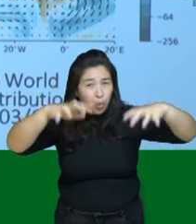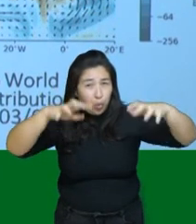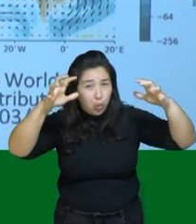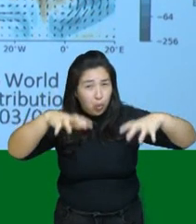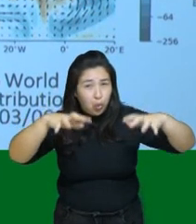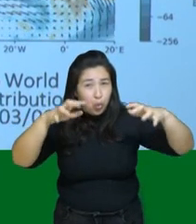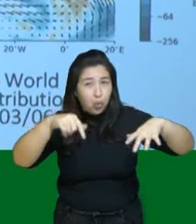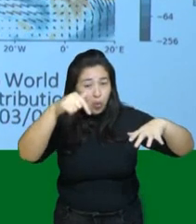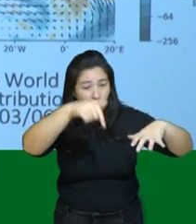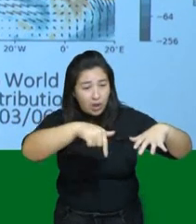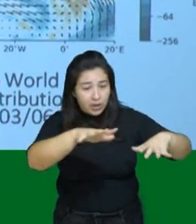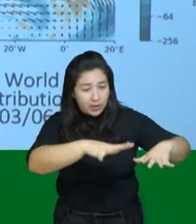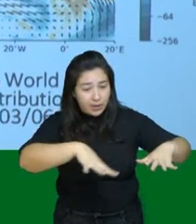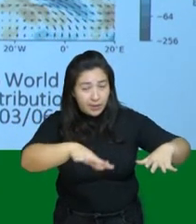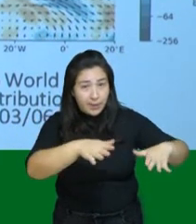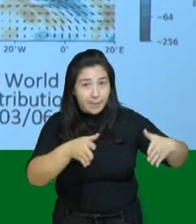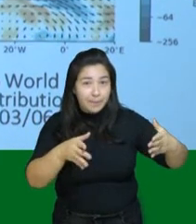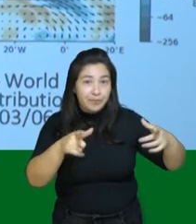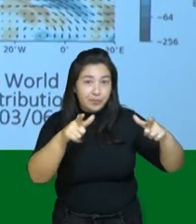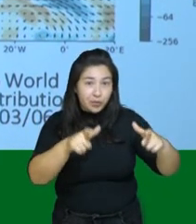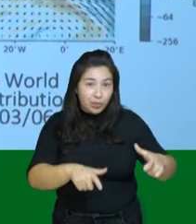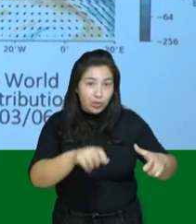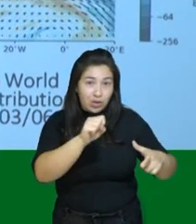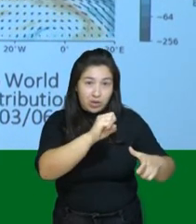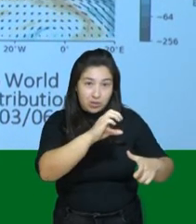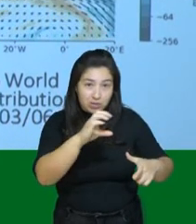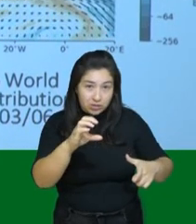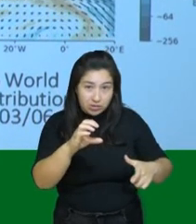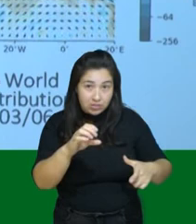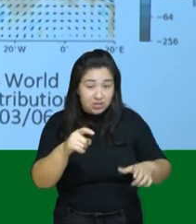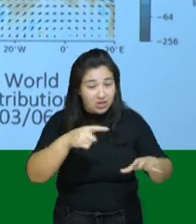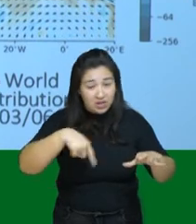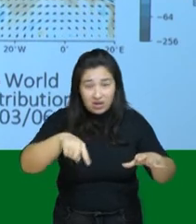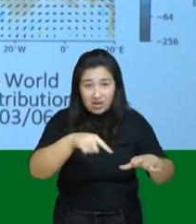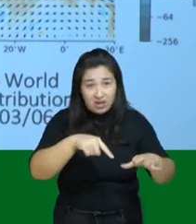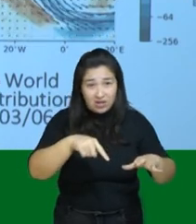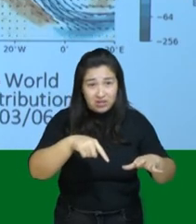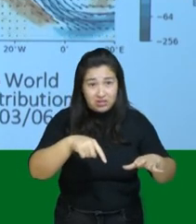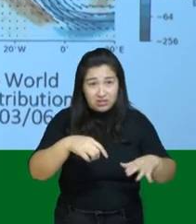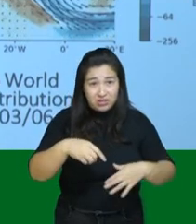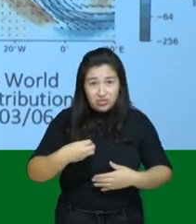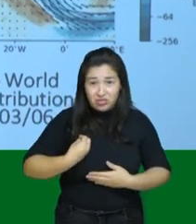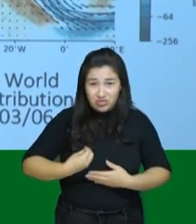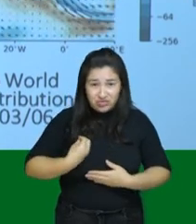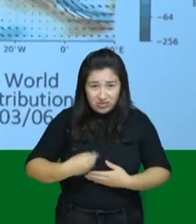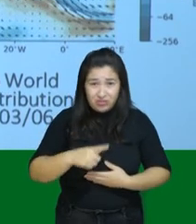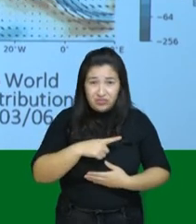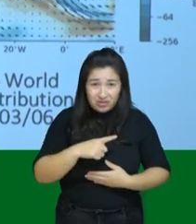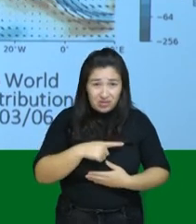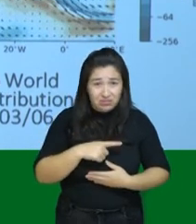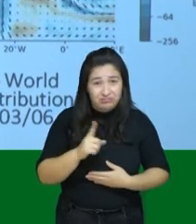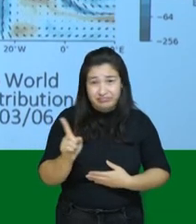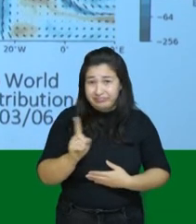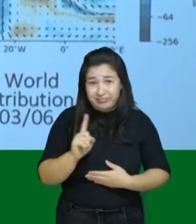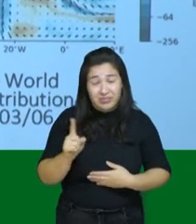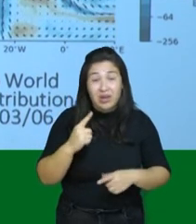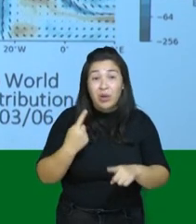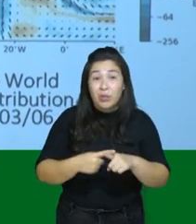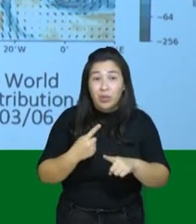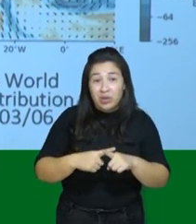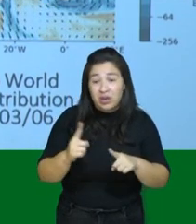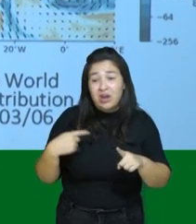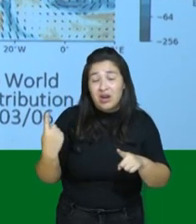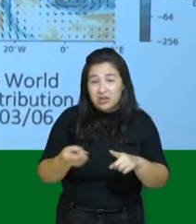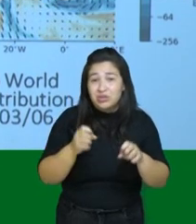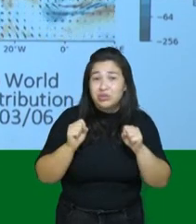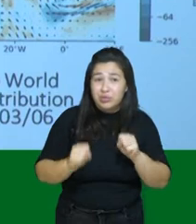veja, nessas condições que caiu no Rio Grande do Sul, aqui em Santa Catarina, a gente nem estaria provavelmente aqui, né, conversando, porque a gente